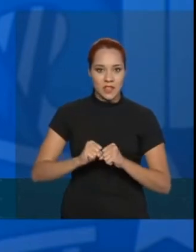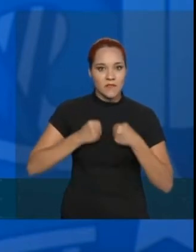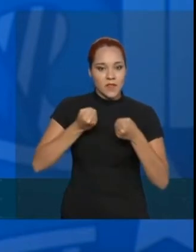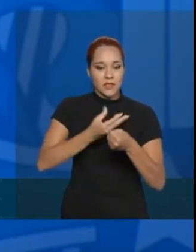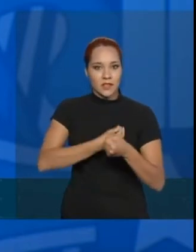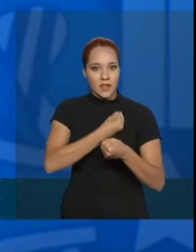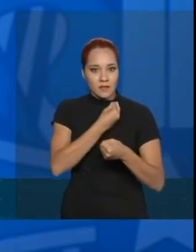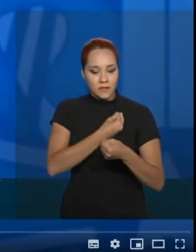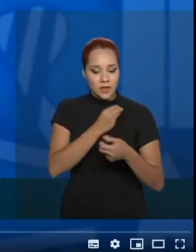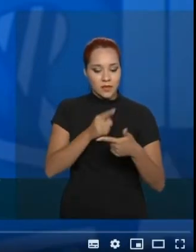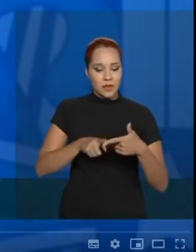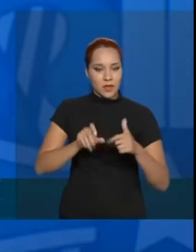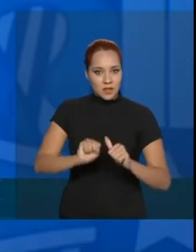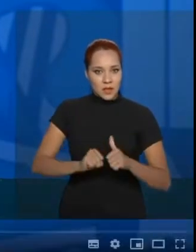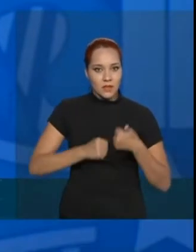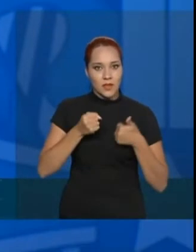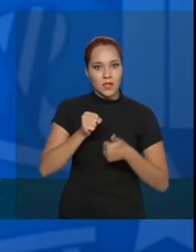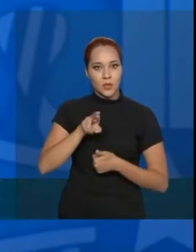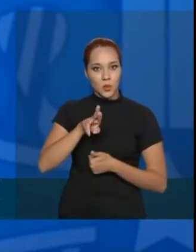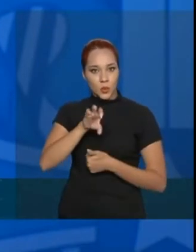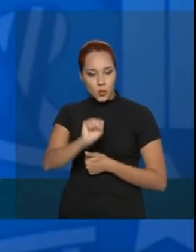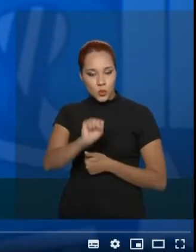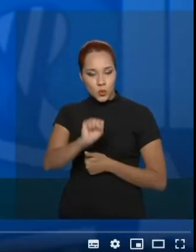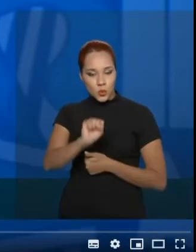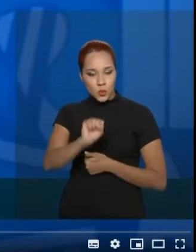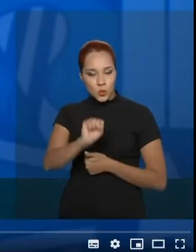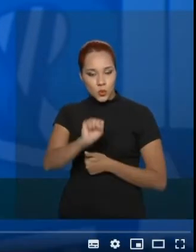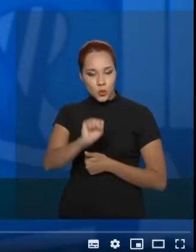defesa do SUS e a defesa da ciência.